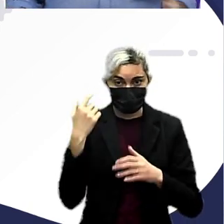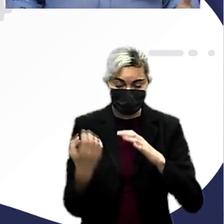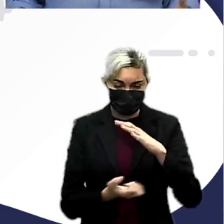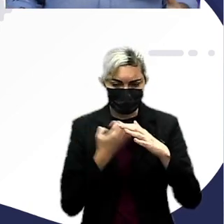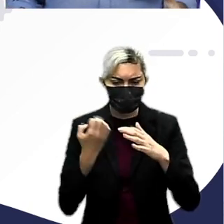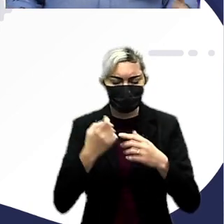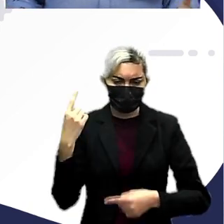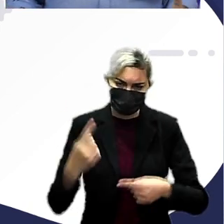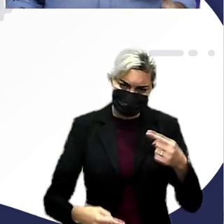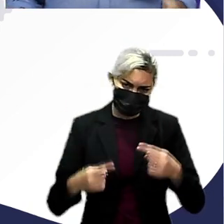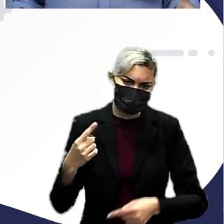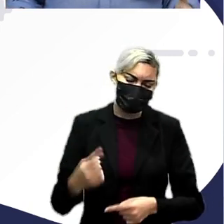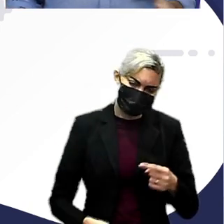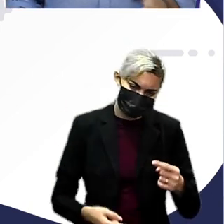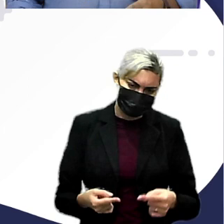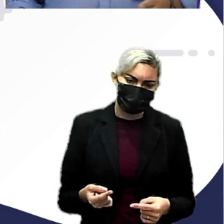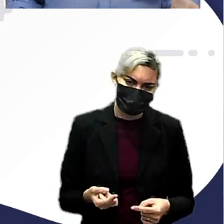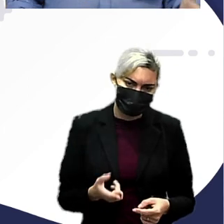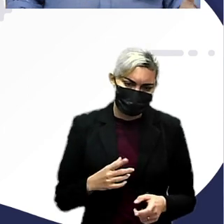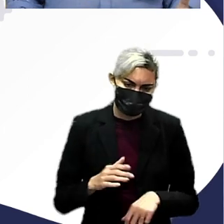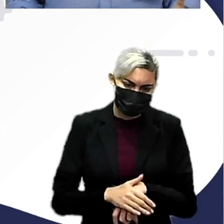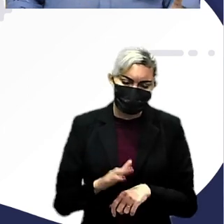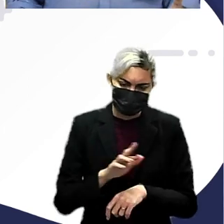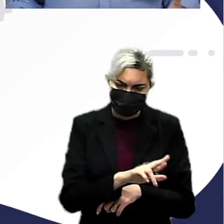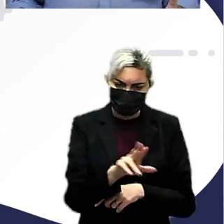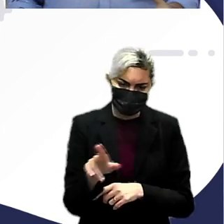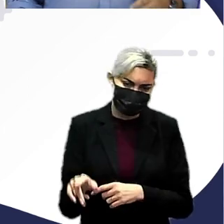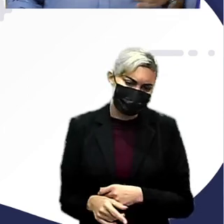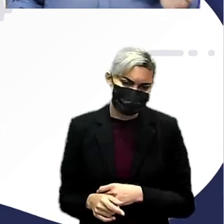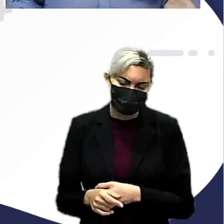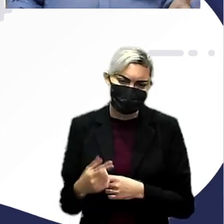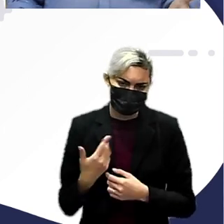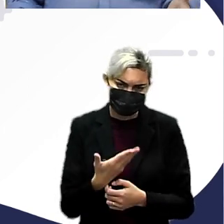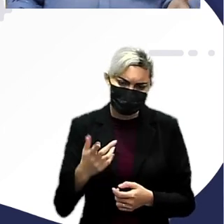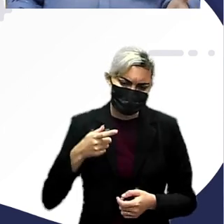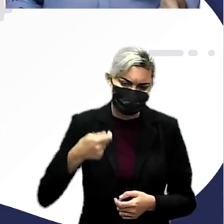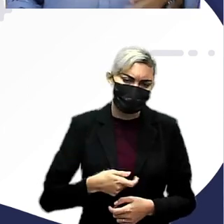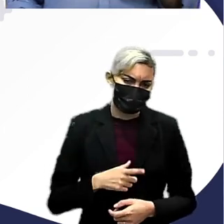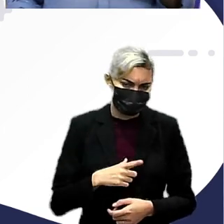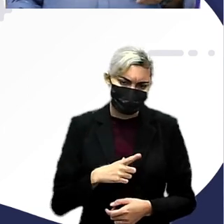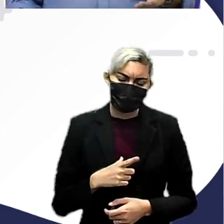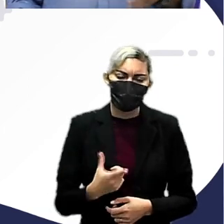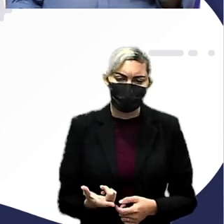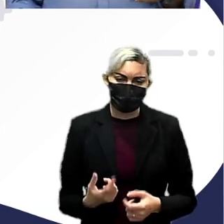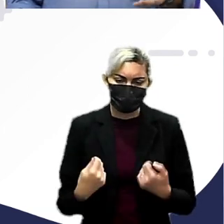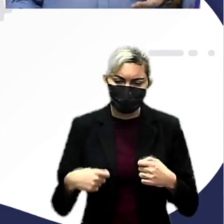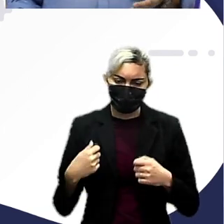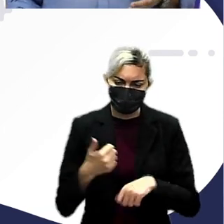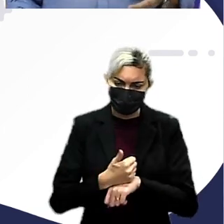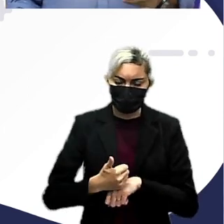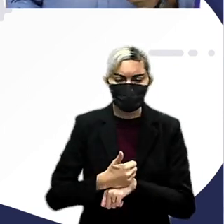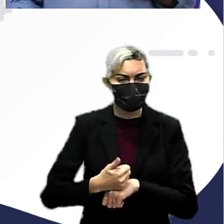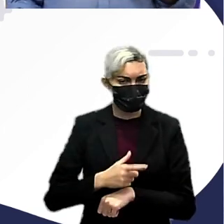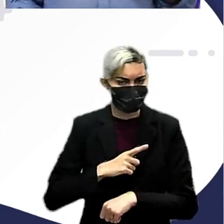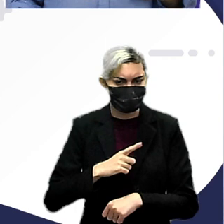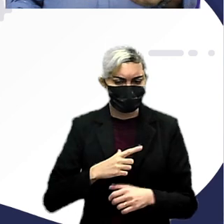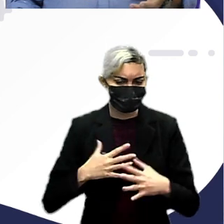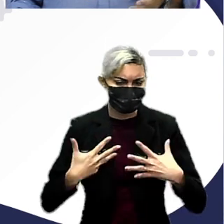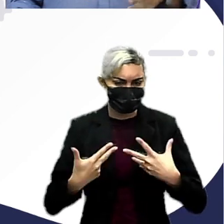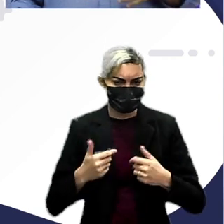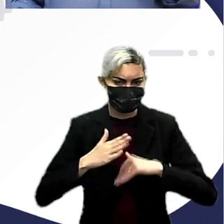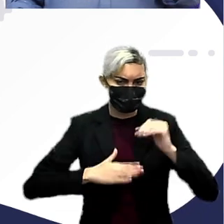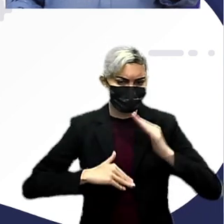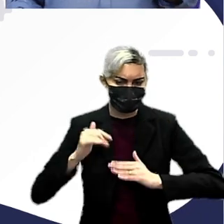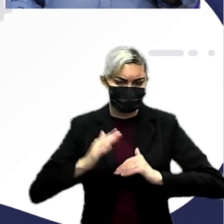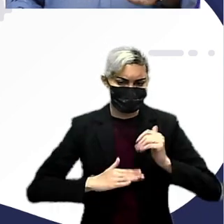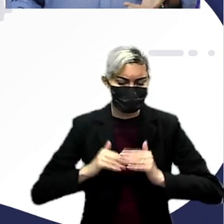os conflitos são conflitos das mais diferentes naturezas, e eles vão existir. Eu preciso ter um profissional que tenha a habilidade,